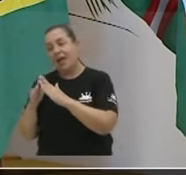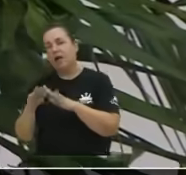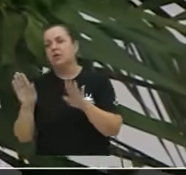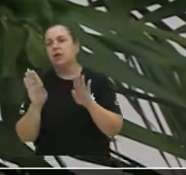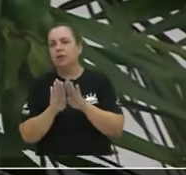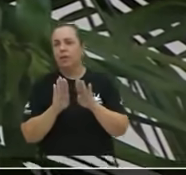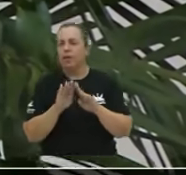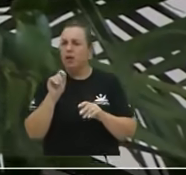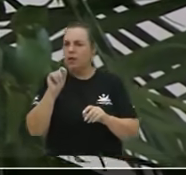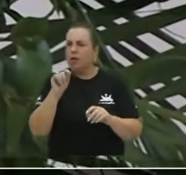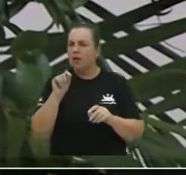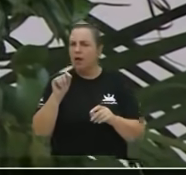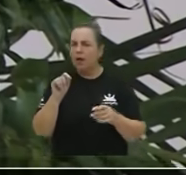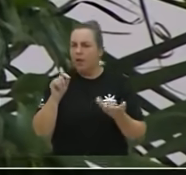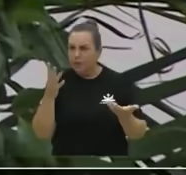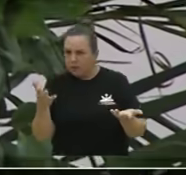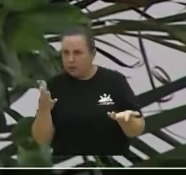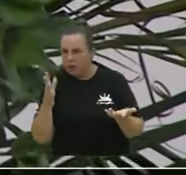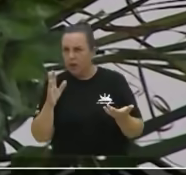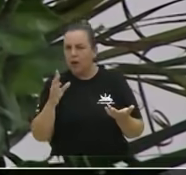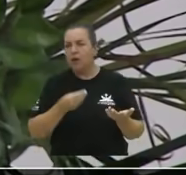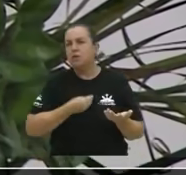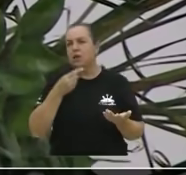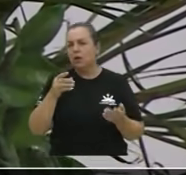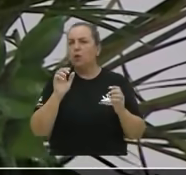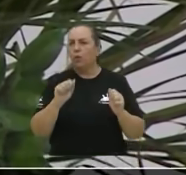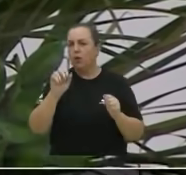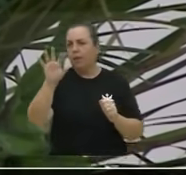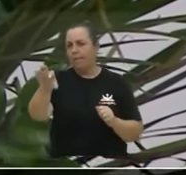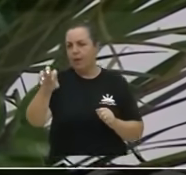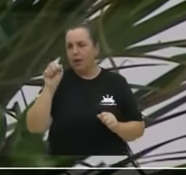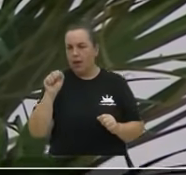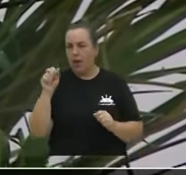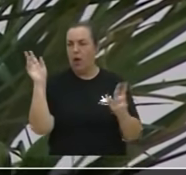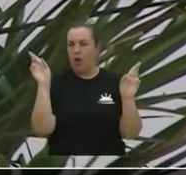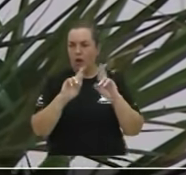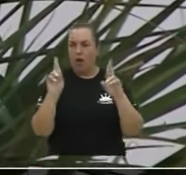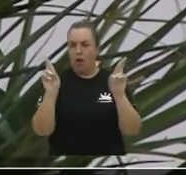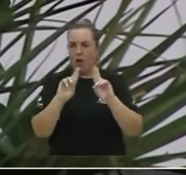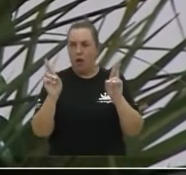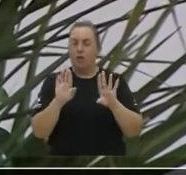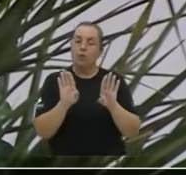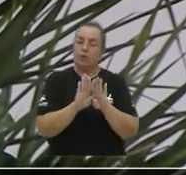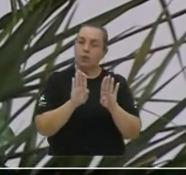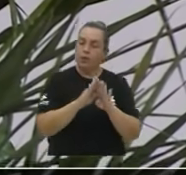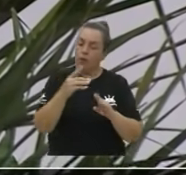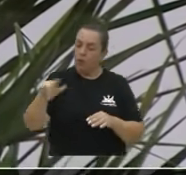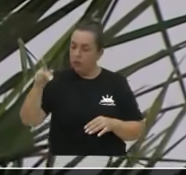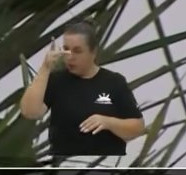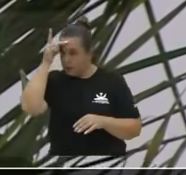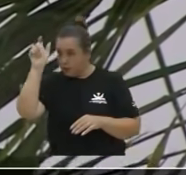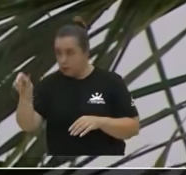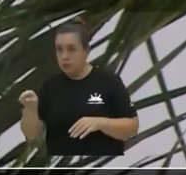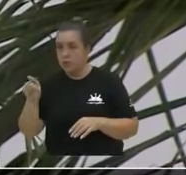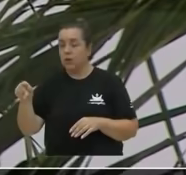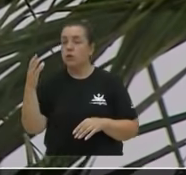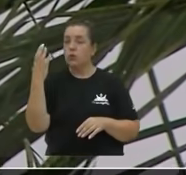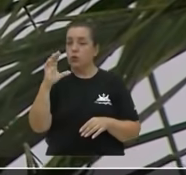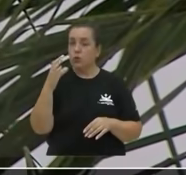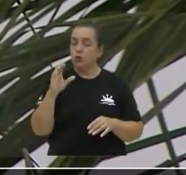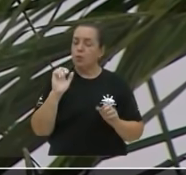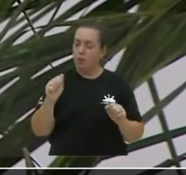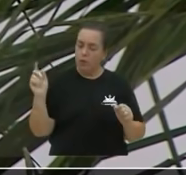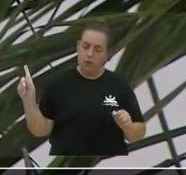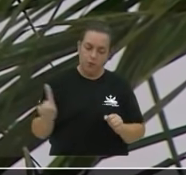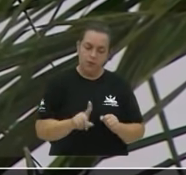quem veio hoje, se não pegaram, podem pegar os ramos, e mesmo outros de Curitiba e região que passarem